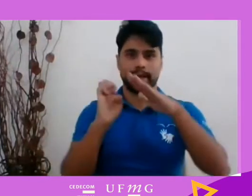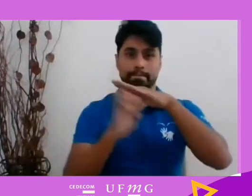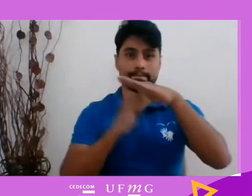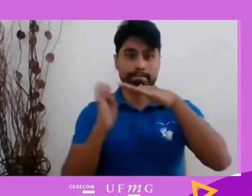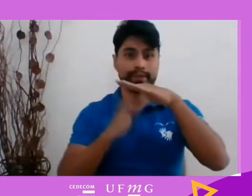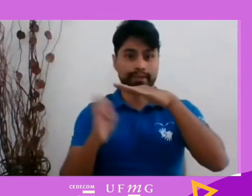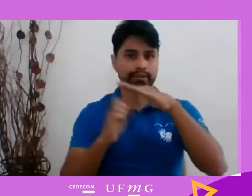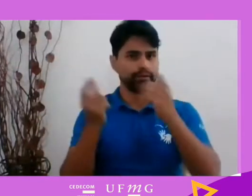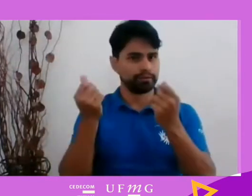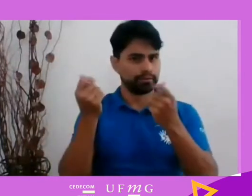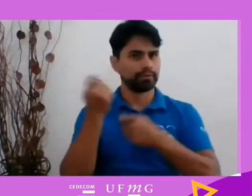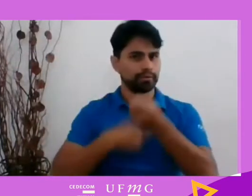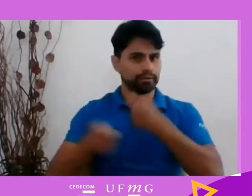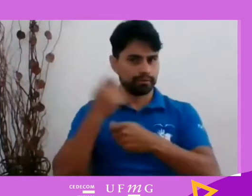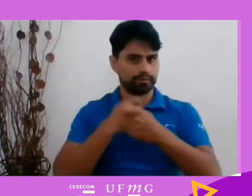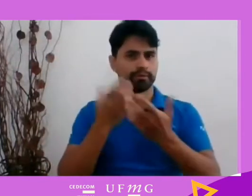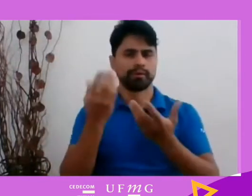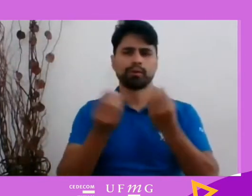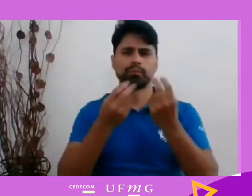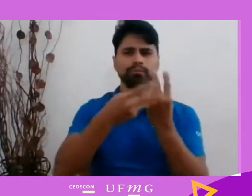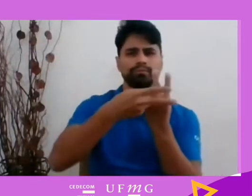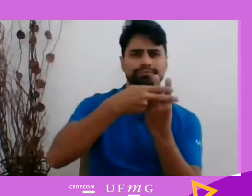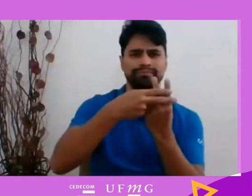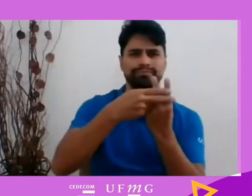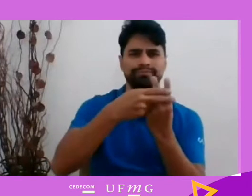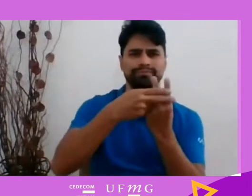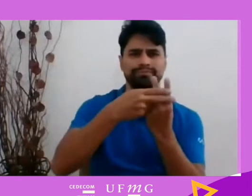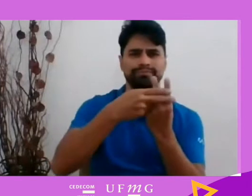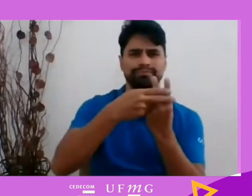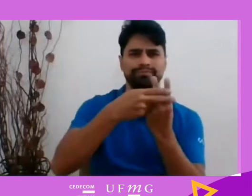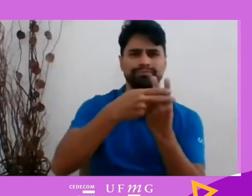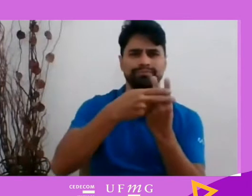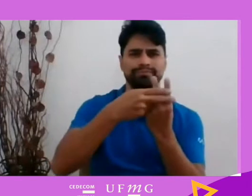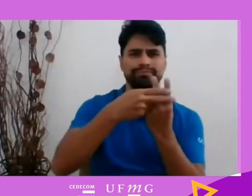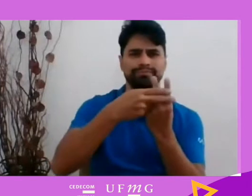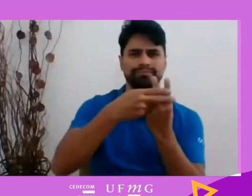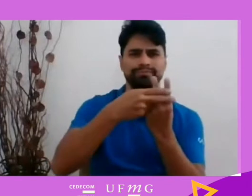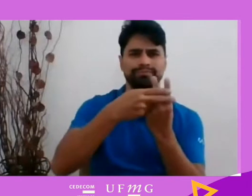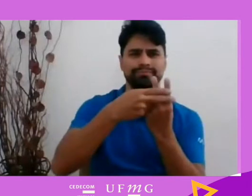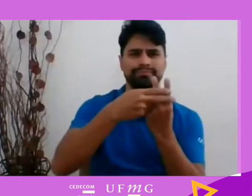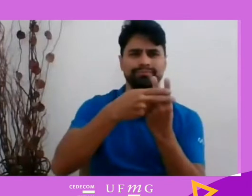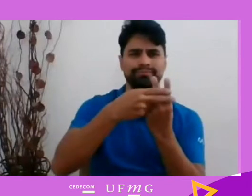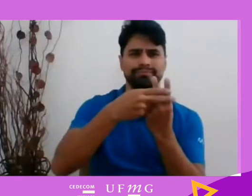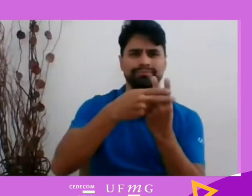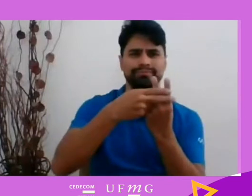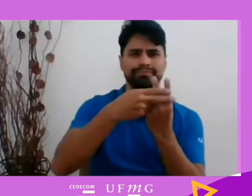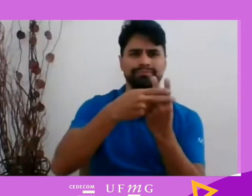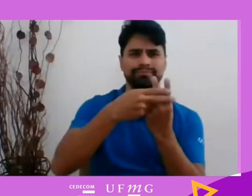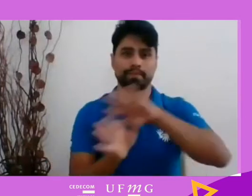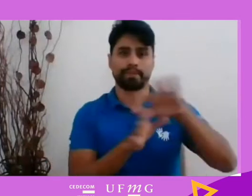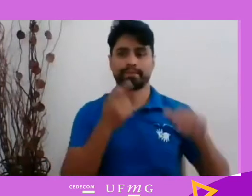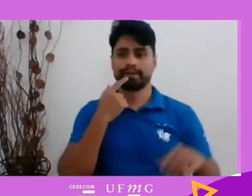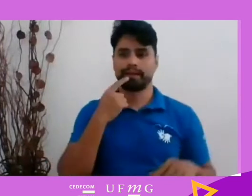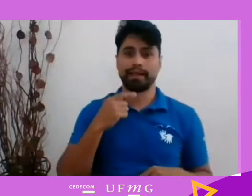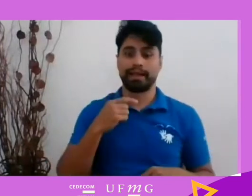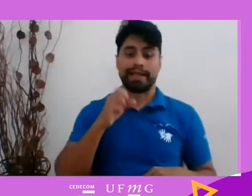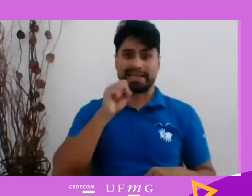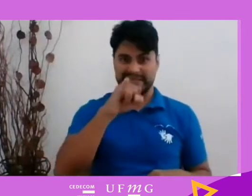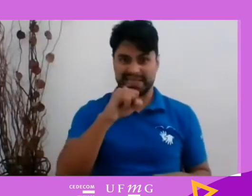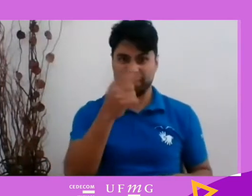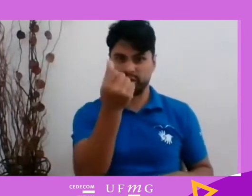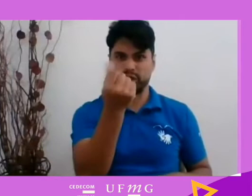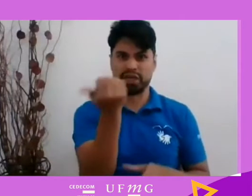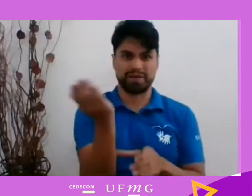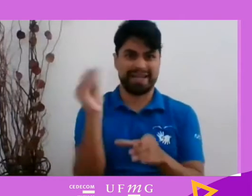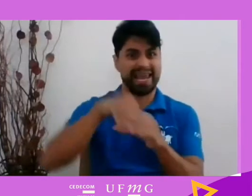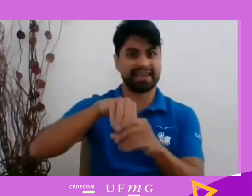nessas estratégias de hashtag e tudo isso. Olha só, quando se transforma numa questão econômica, tudo muda. Temos, por exemplo, o trabalho do